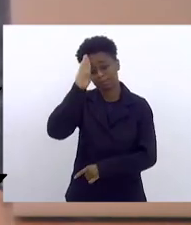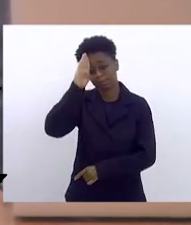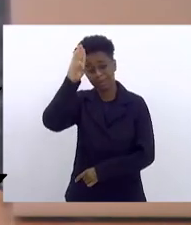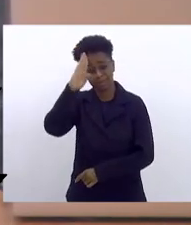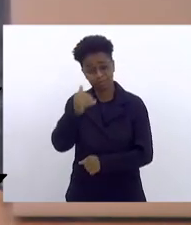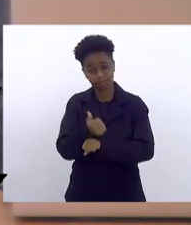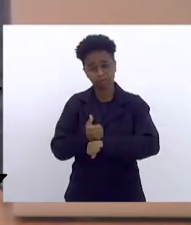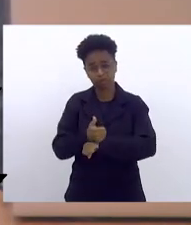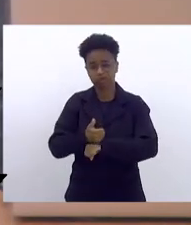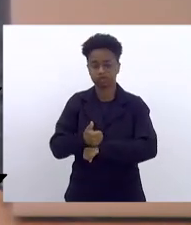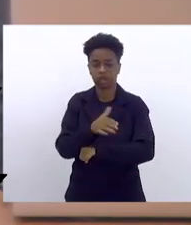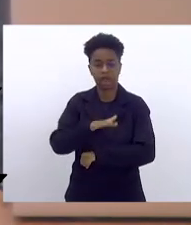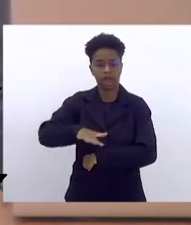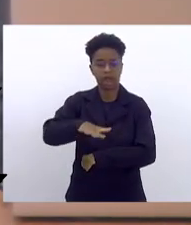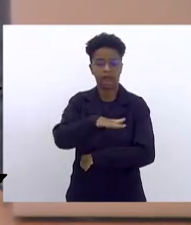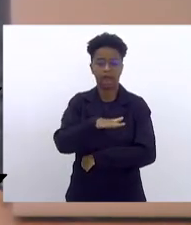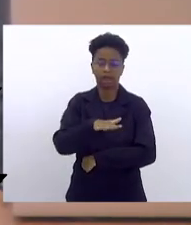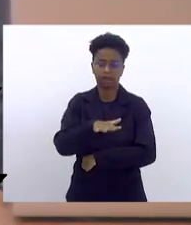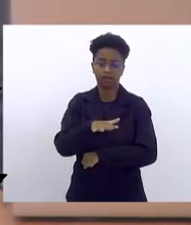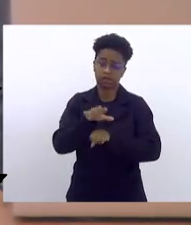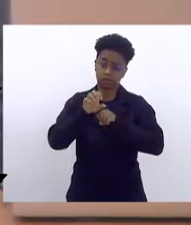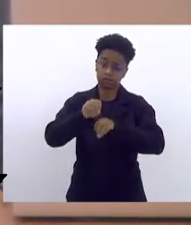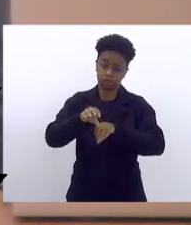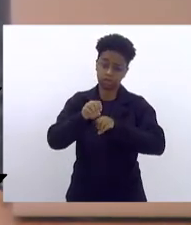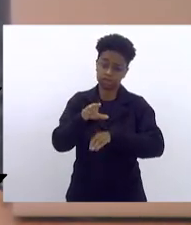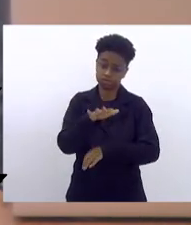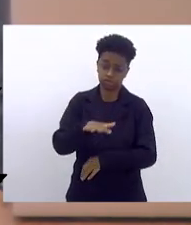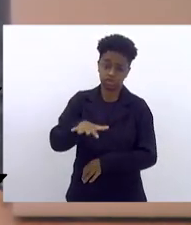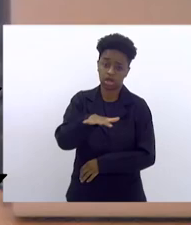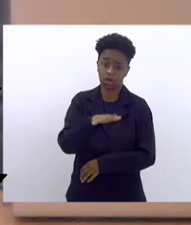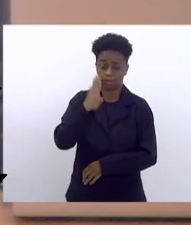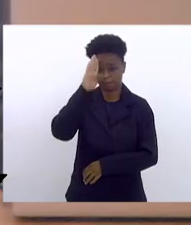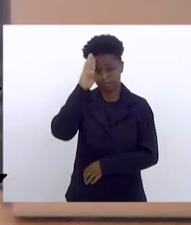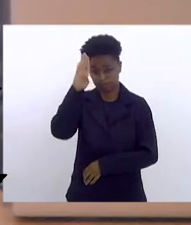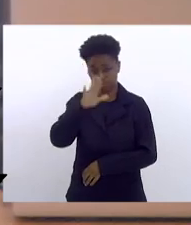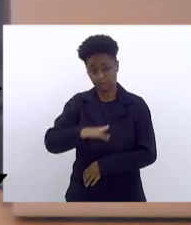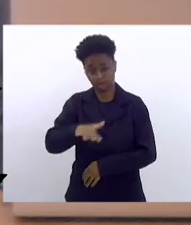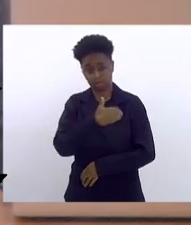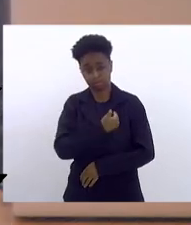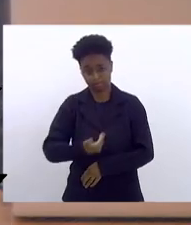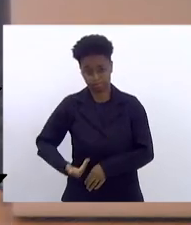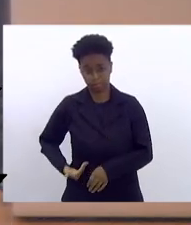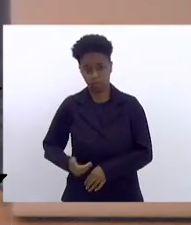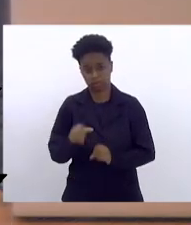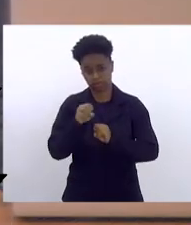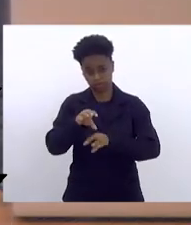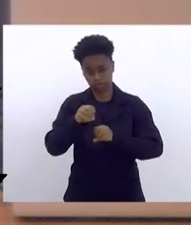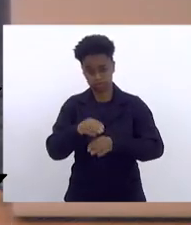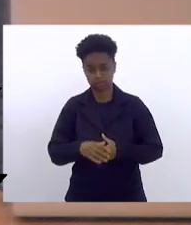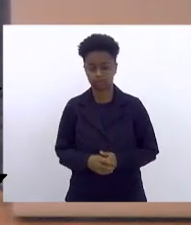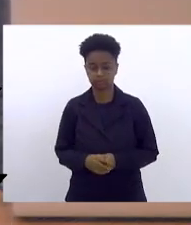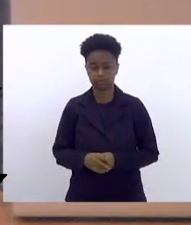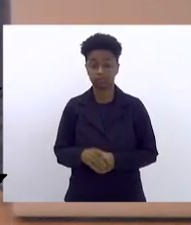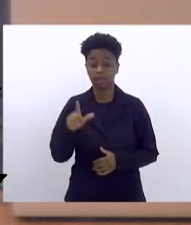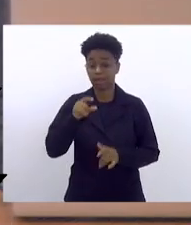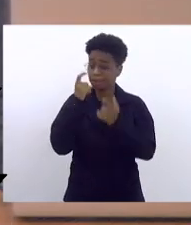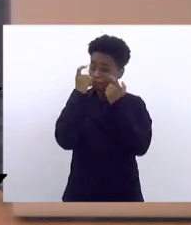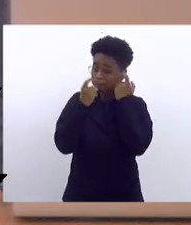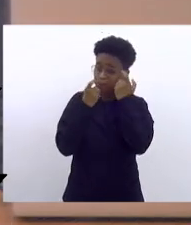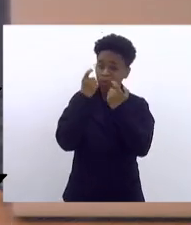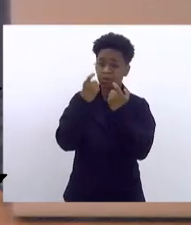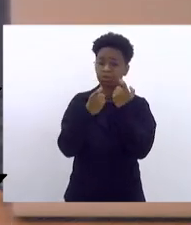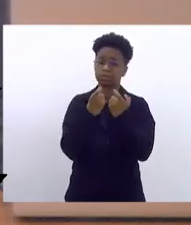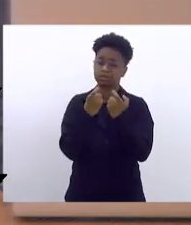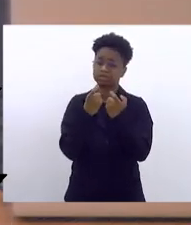da rede da educação como um todo principalmente da rede pública de educação isso é uma preocupação de